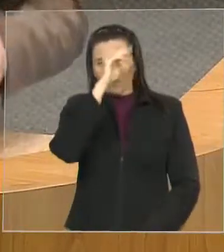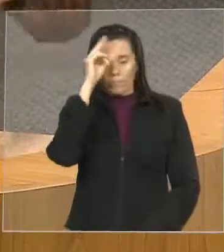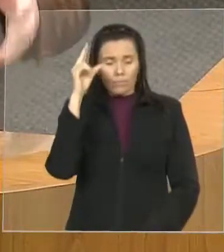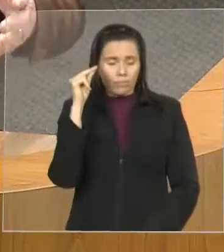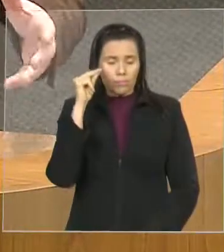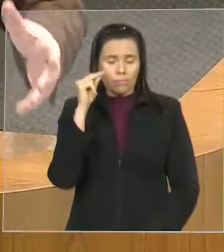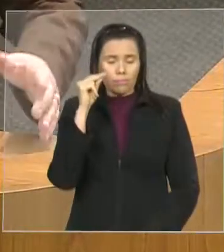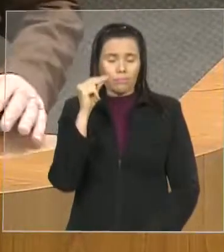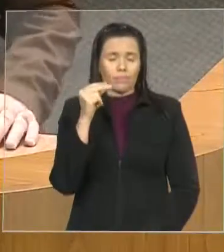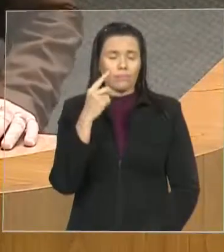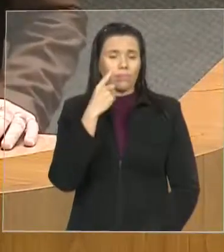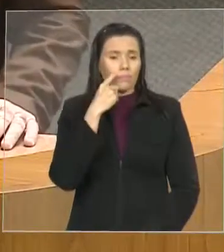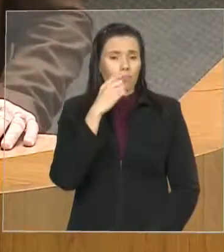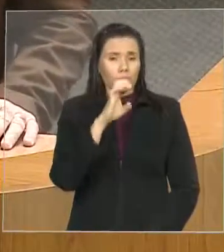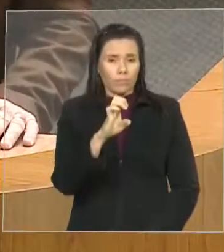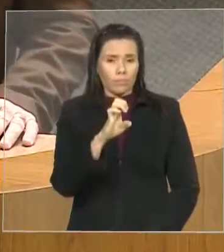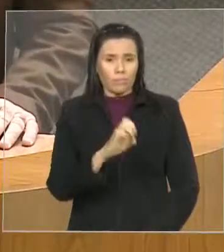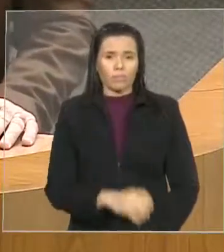por dar condições